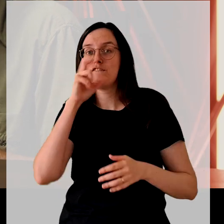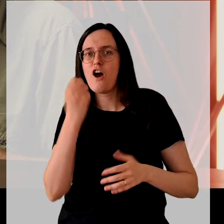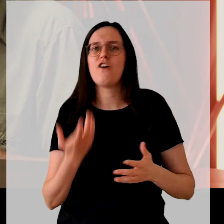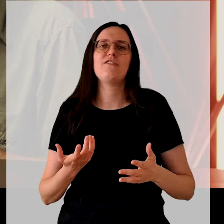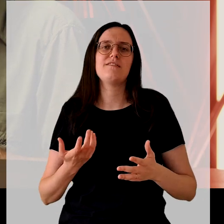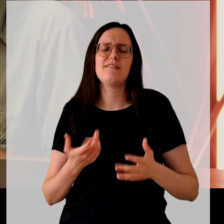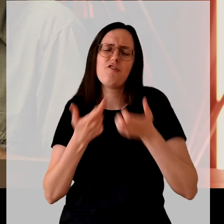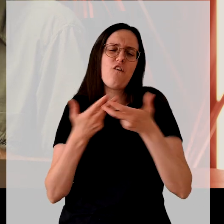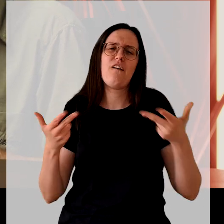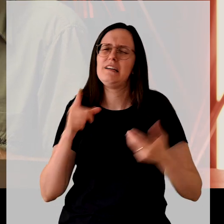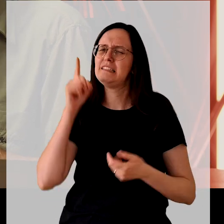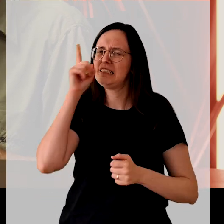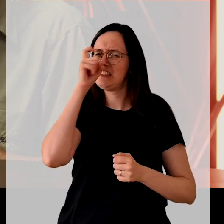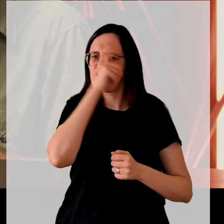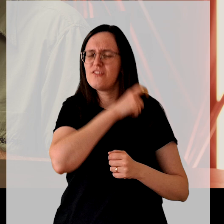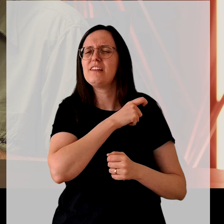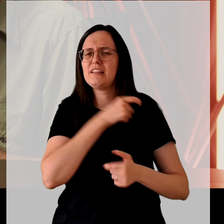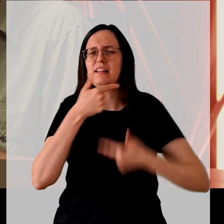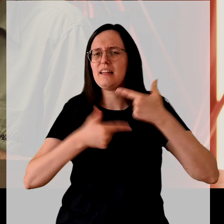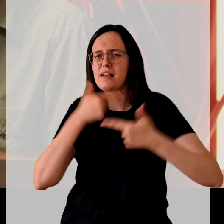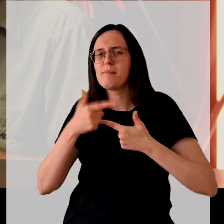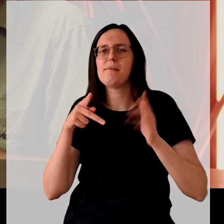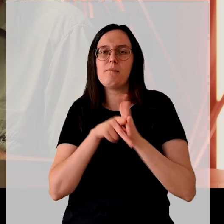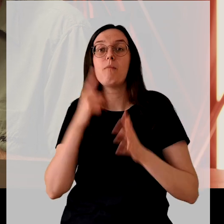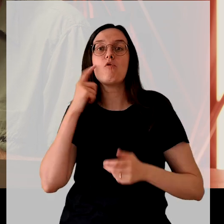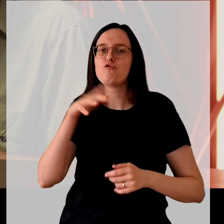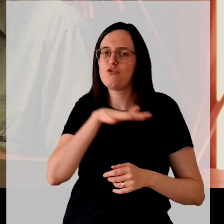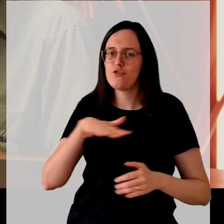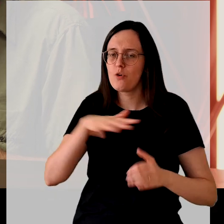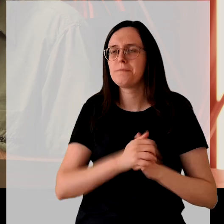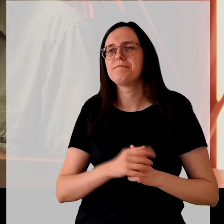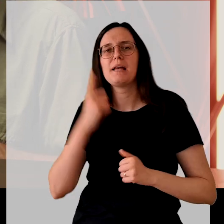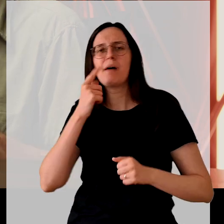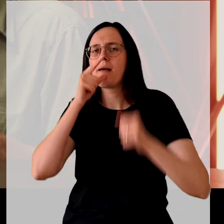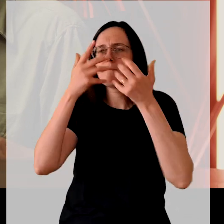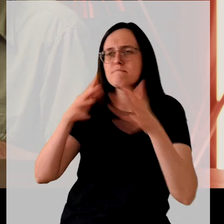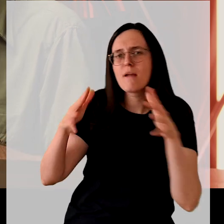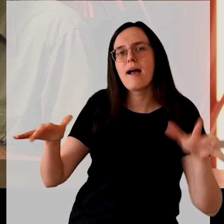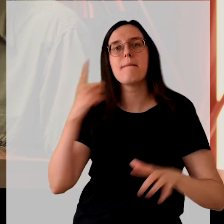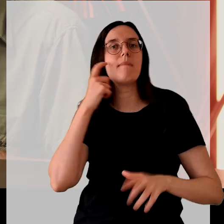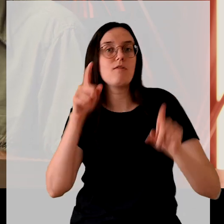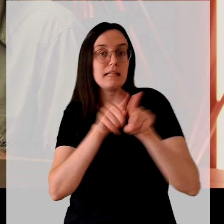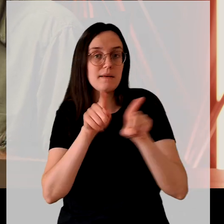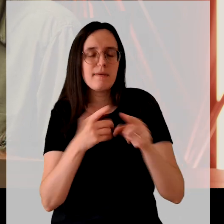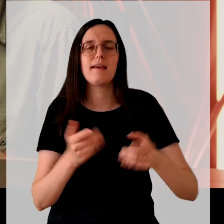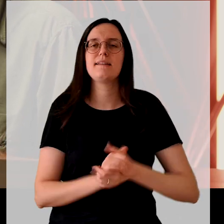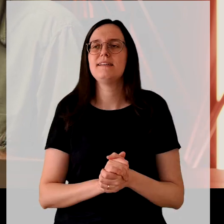muito forte, então, é umas coisas que dificultam o trabalho de som, né? O barulho do mar também,